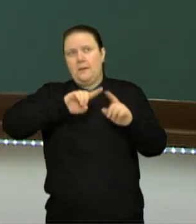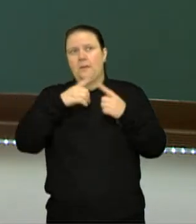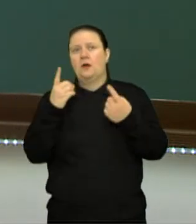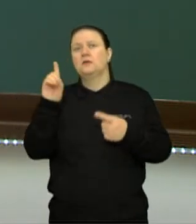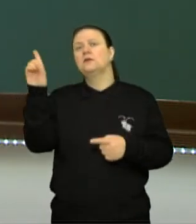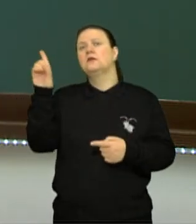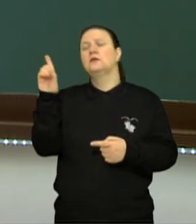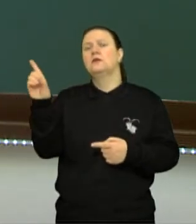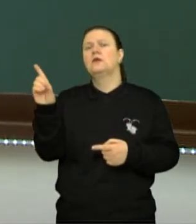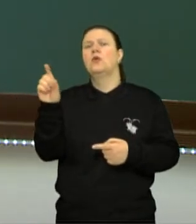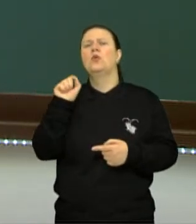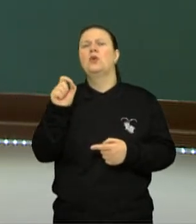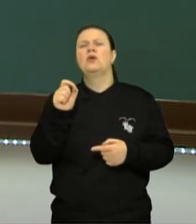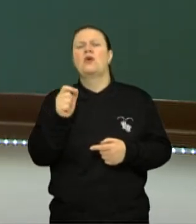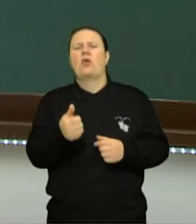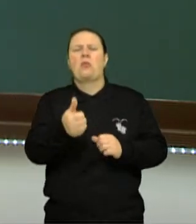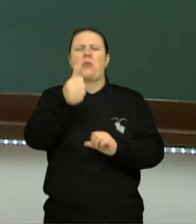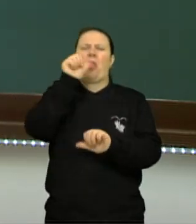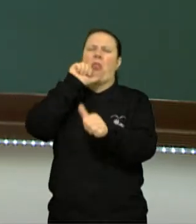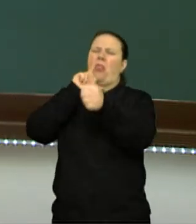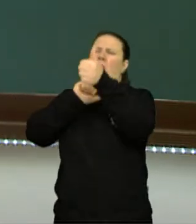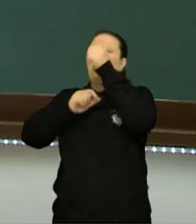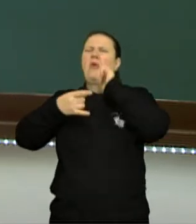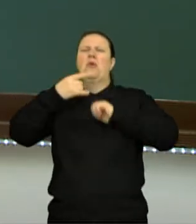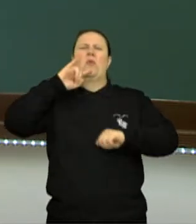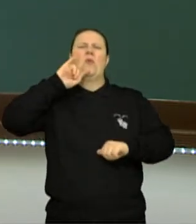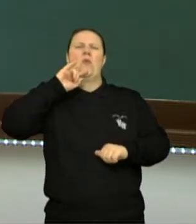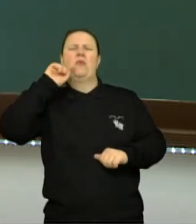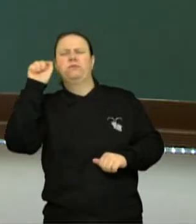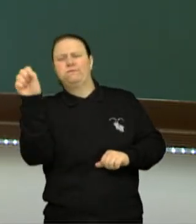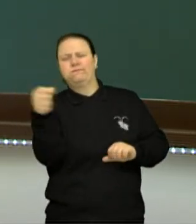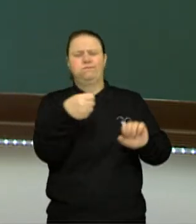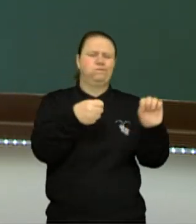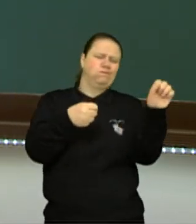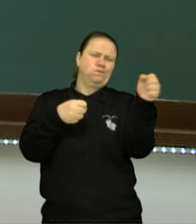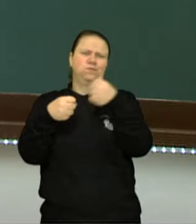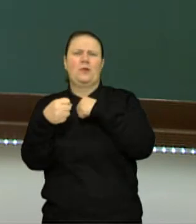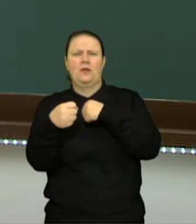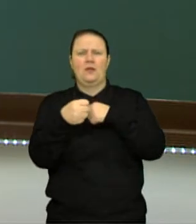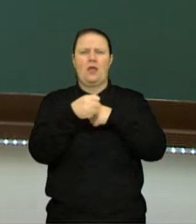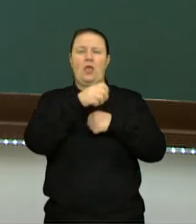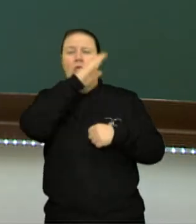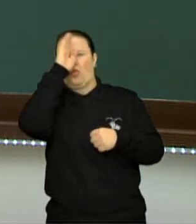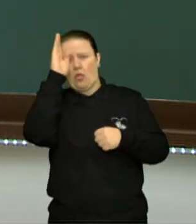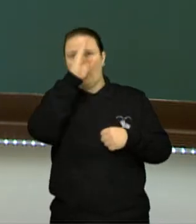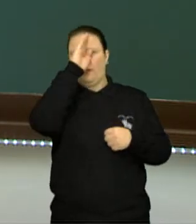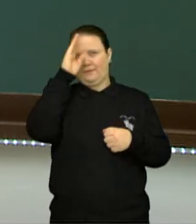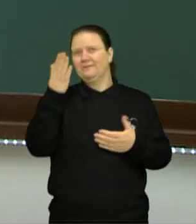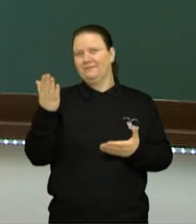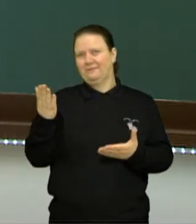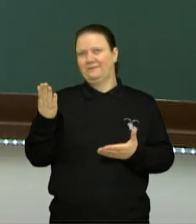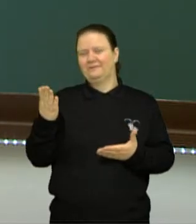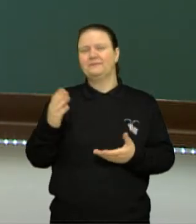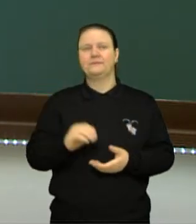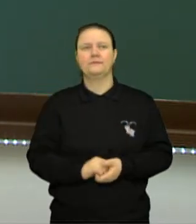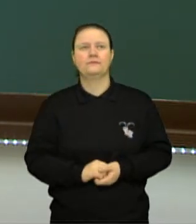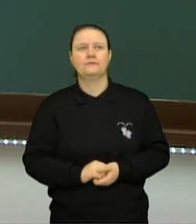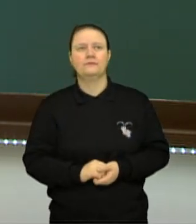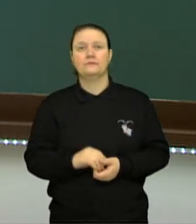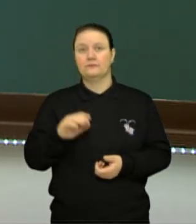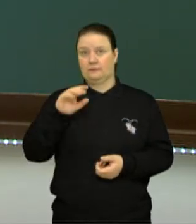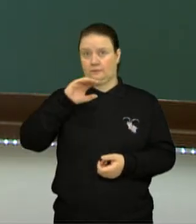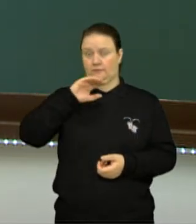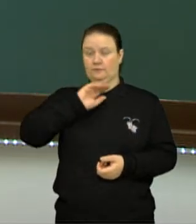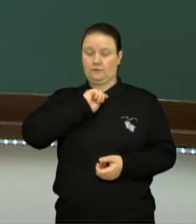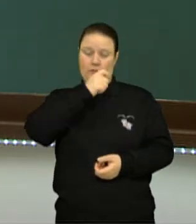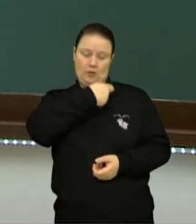uma pessoa bebeu muito, ficou embriagada, bebeu demais, parecia muy borracha. E borracha em espanhol